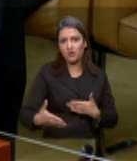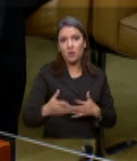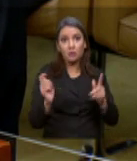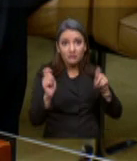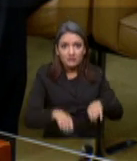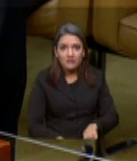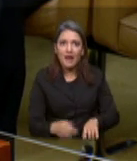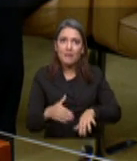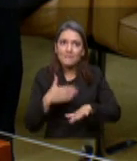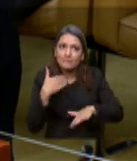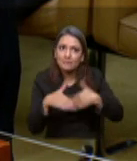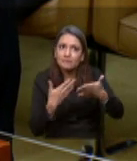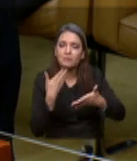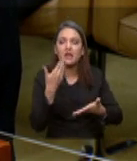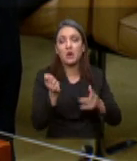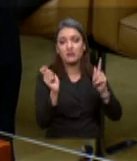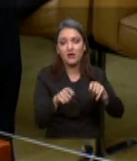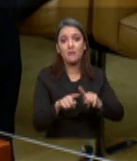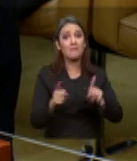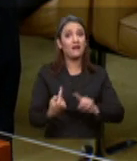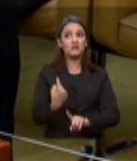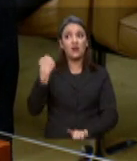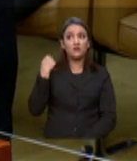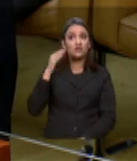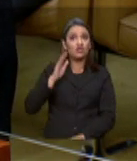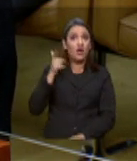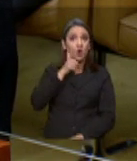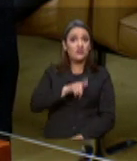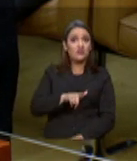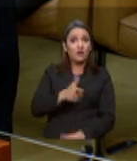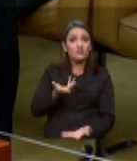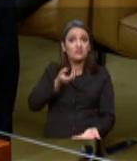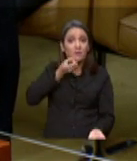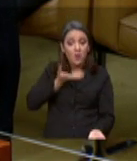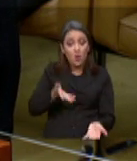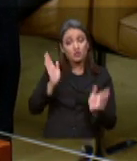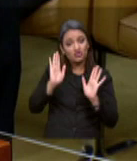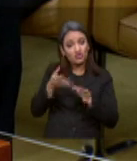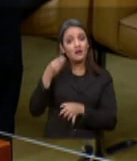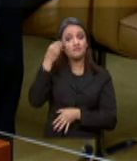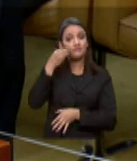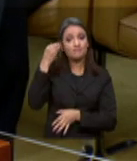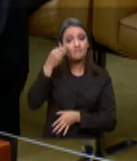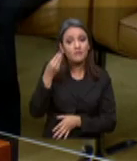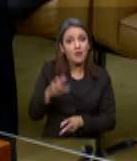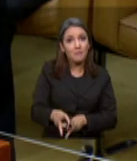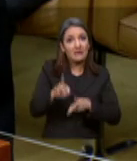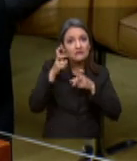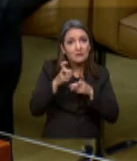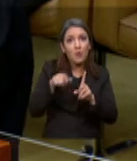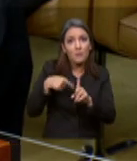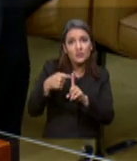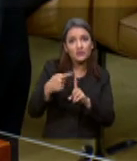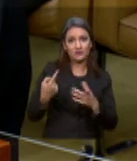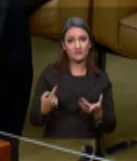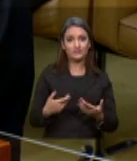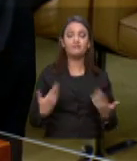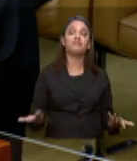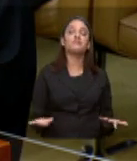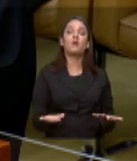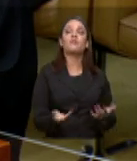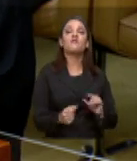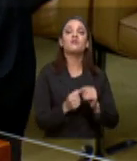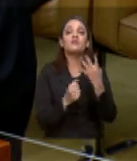Pode. Mas o Brasil já aprendeu, e o Brasil já praticou, e o Brasil já colheu frutos disso. 4 simples medidas.